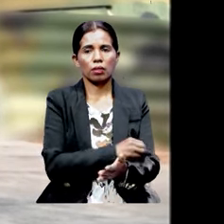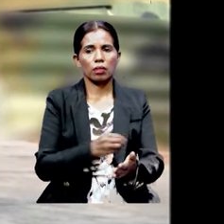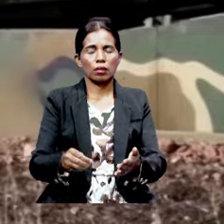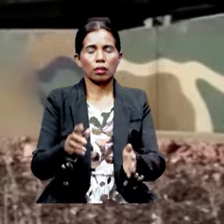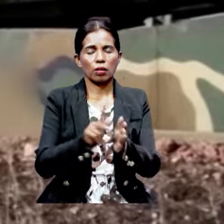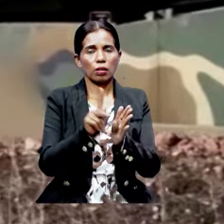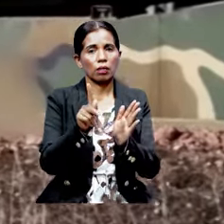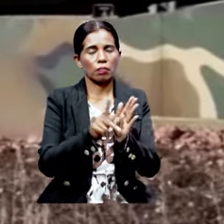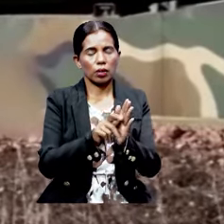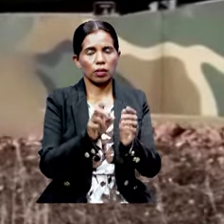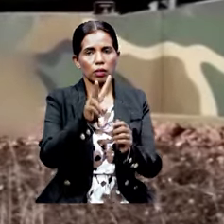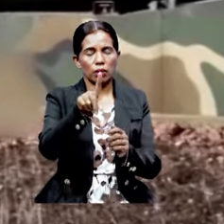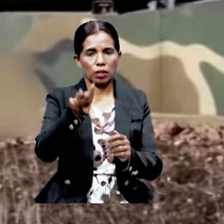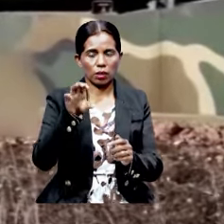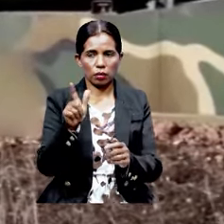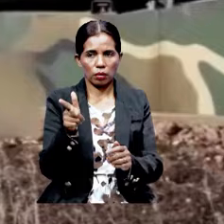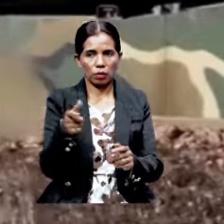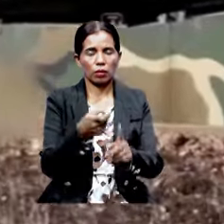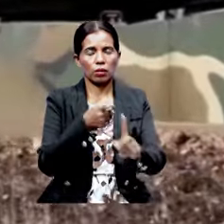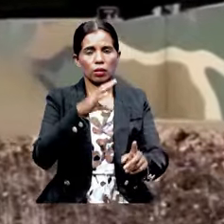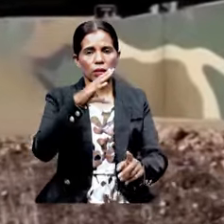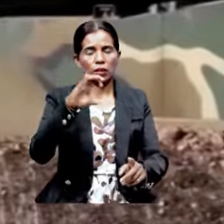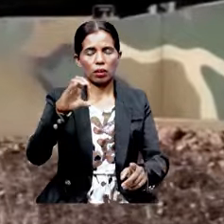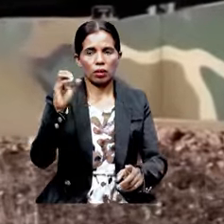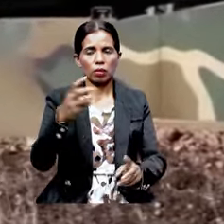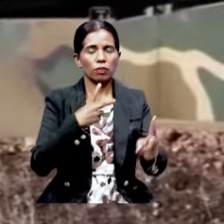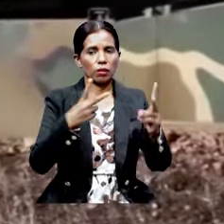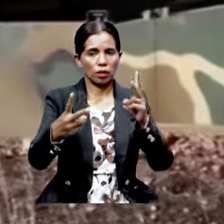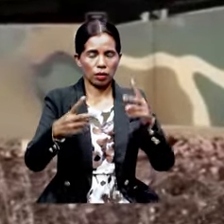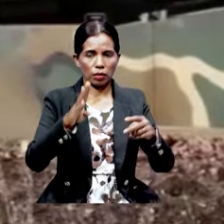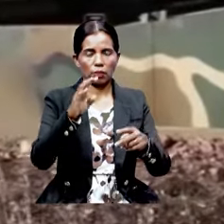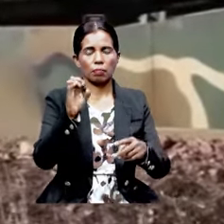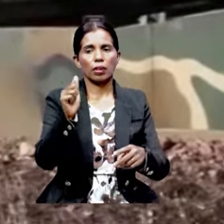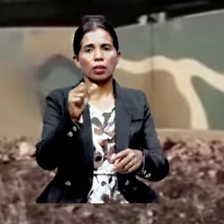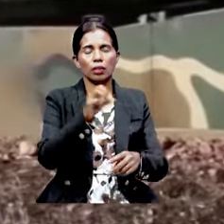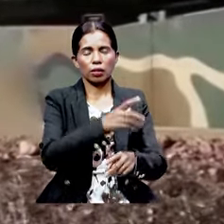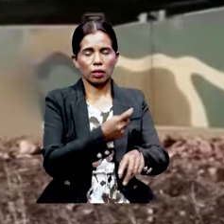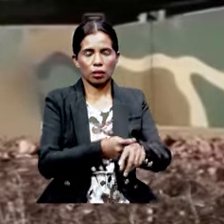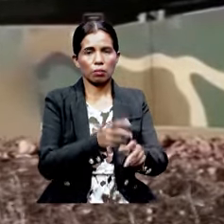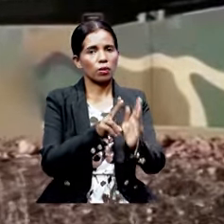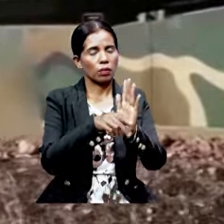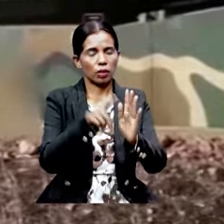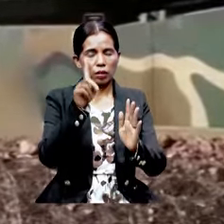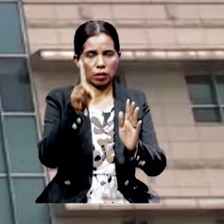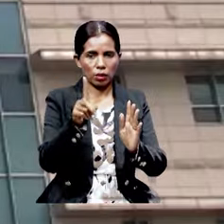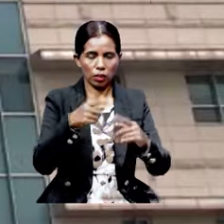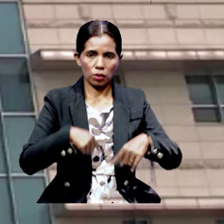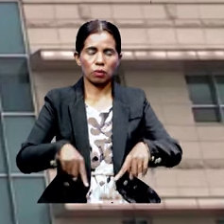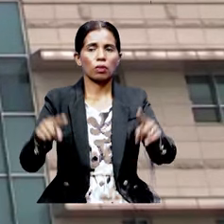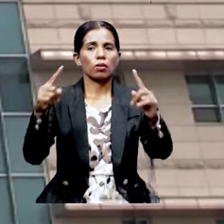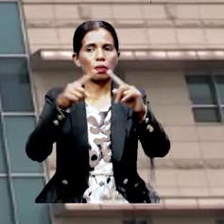ato sideruan nulo e a parte oeste russi siol no viazem ba balsa lori tempo ora sida hobalun ato toi ne